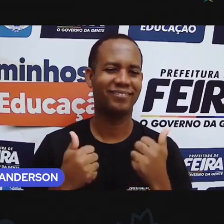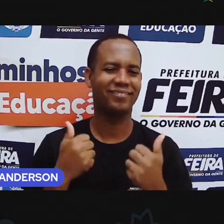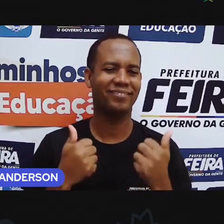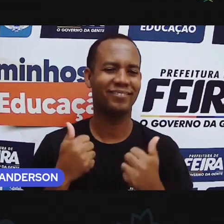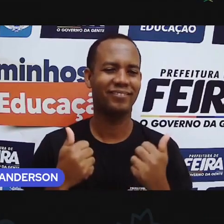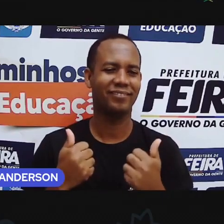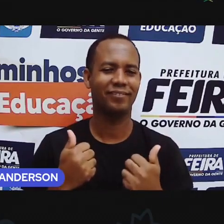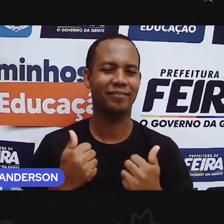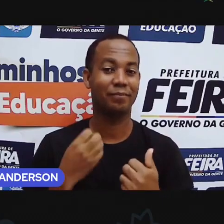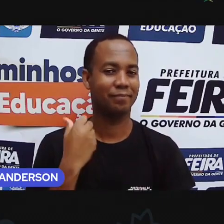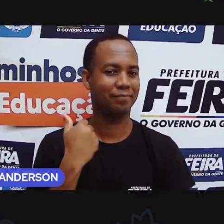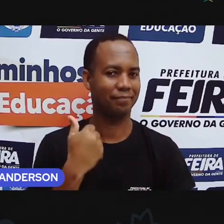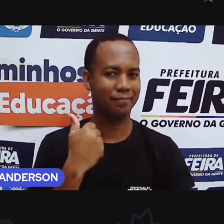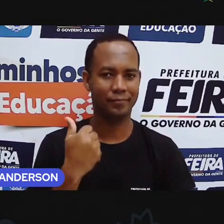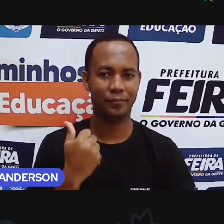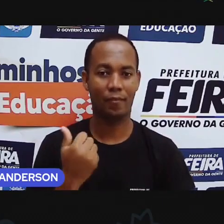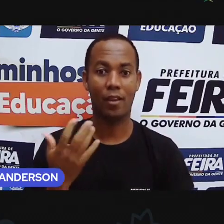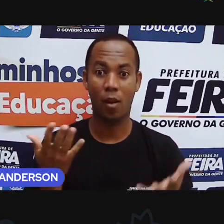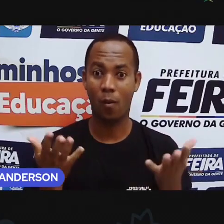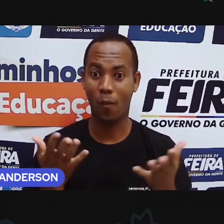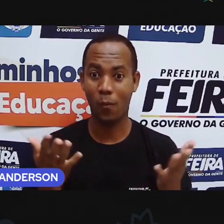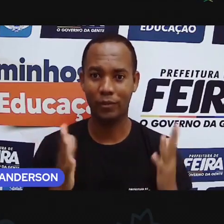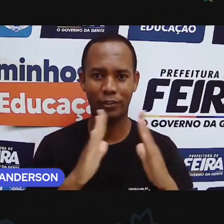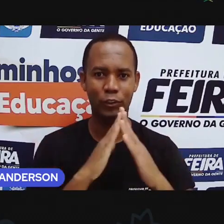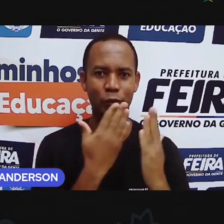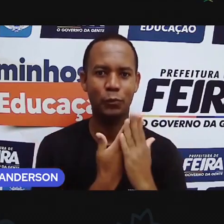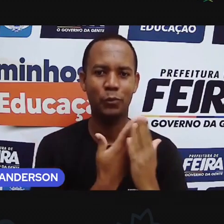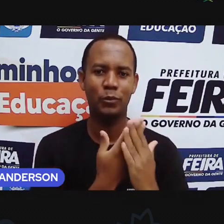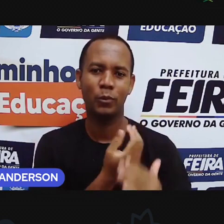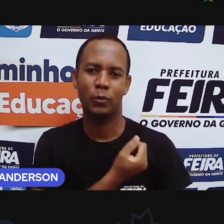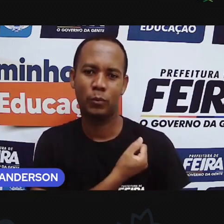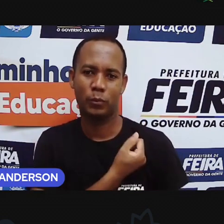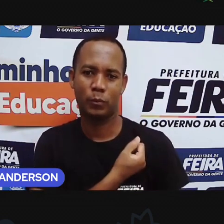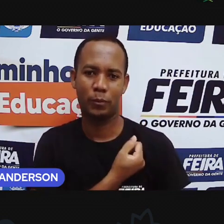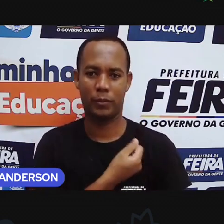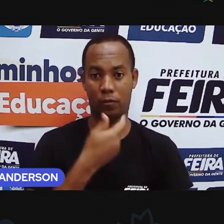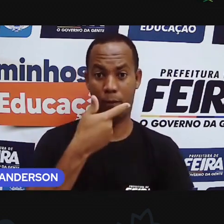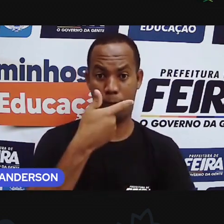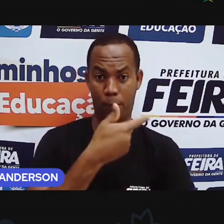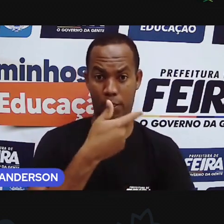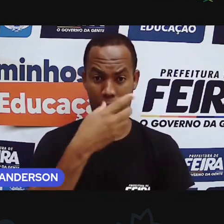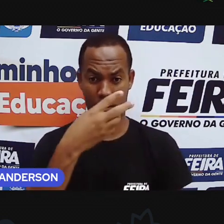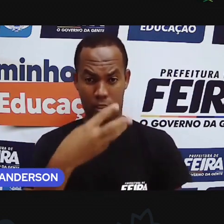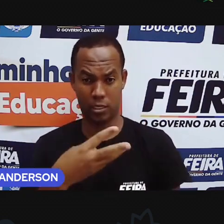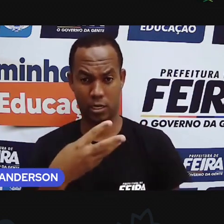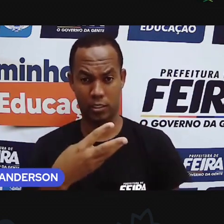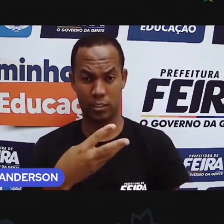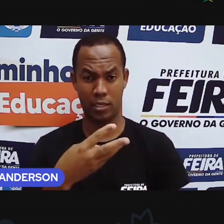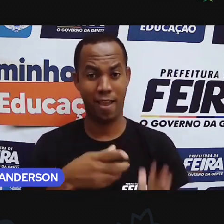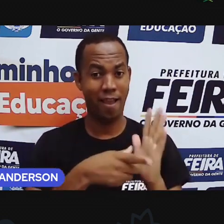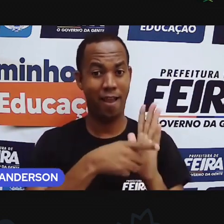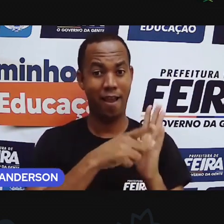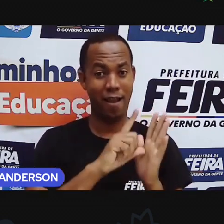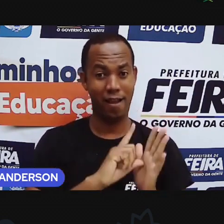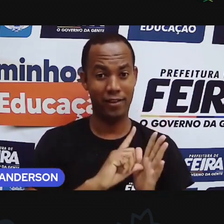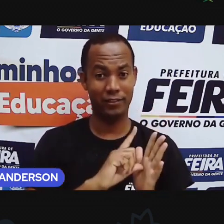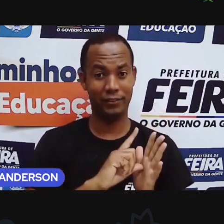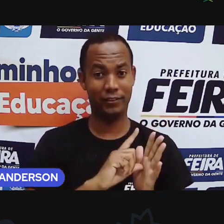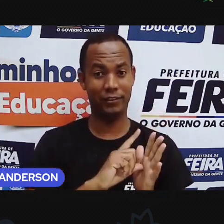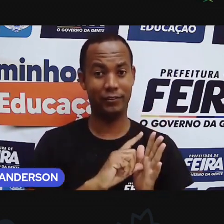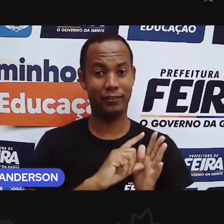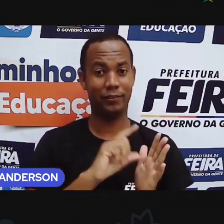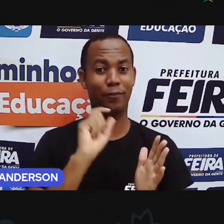Oi, tudo bem? Mais uma aula com a ProMaria, aula de número 23. E antes de dizer qual